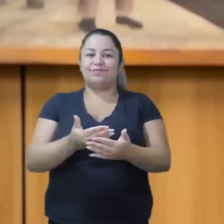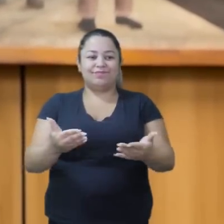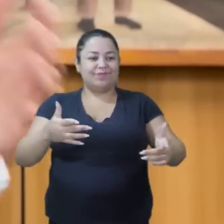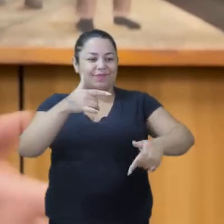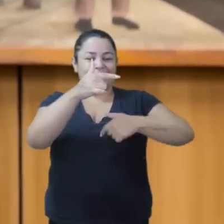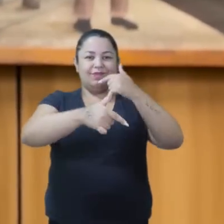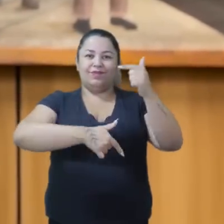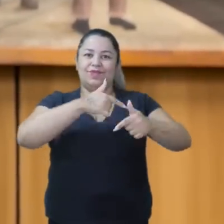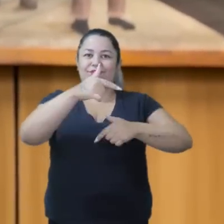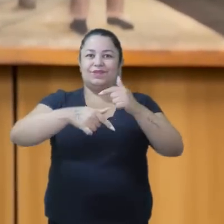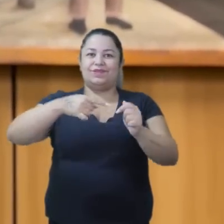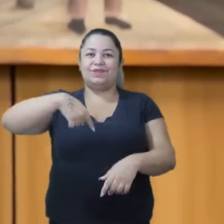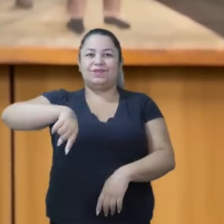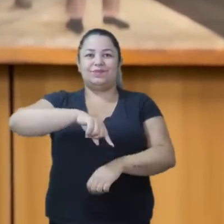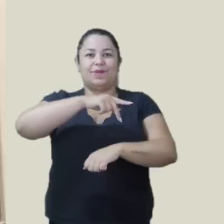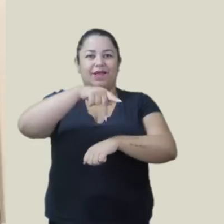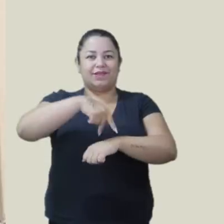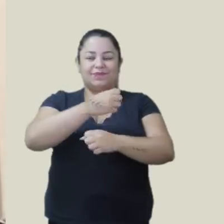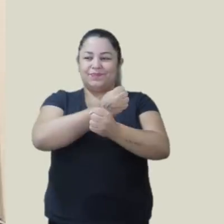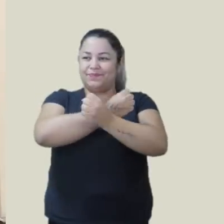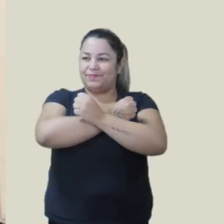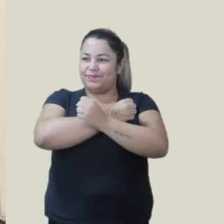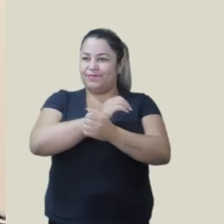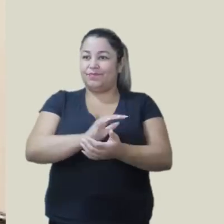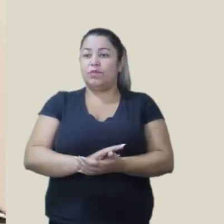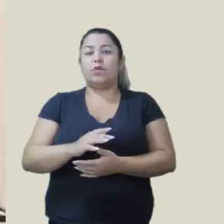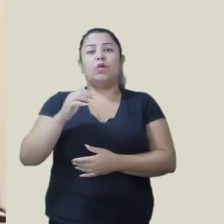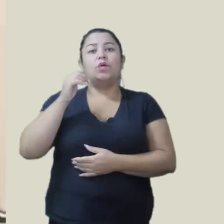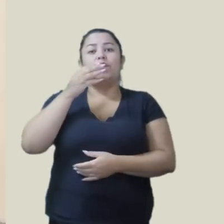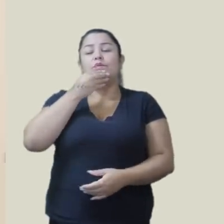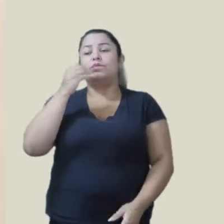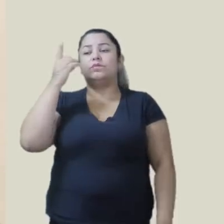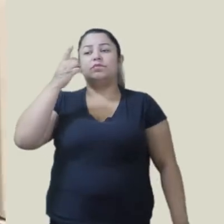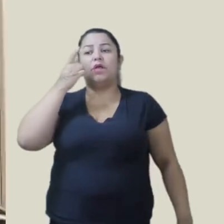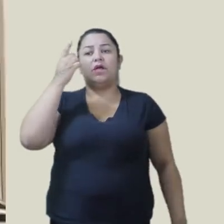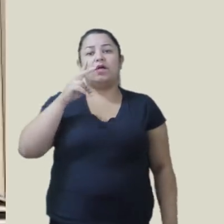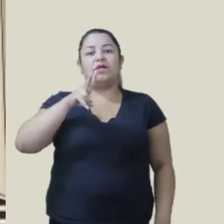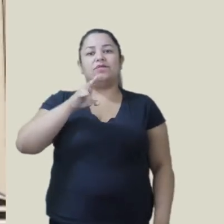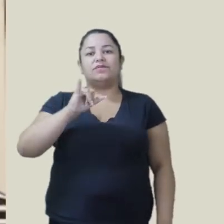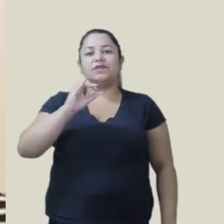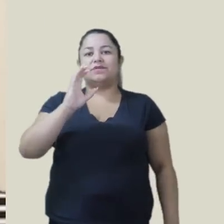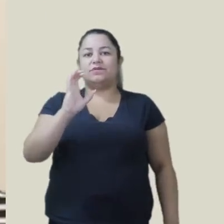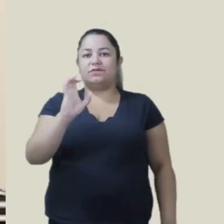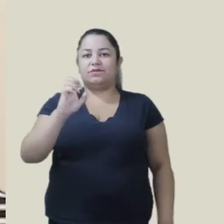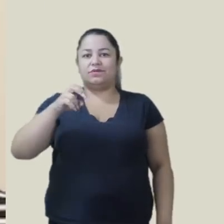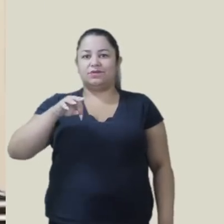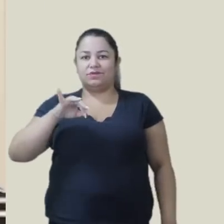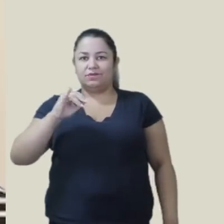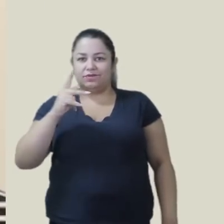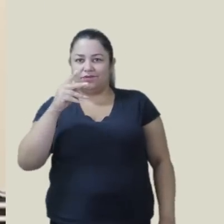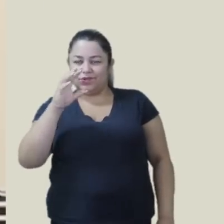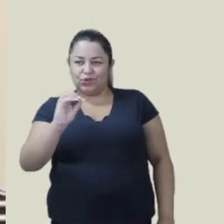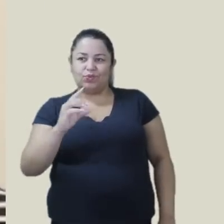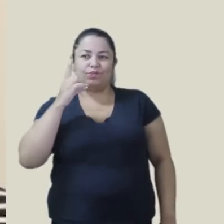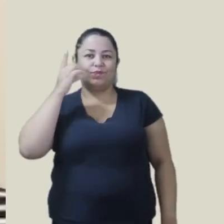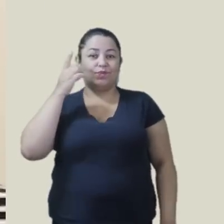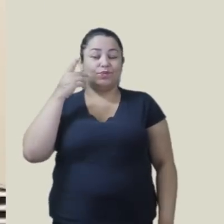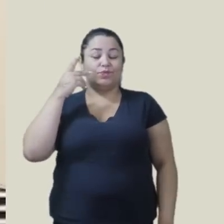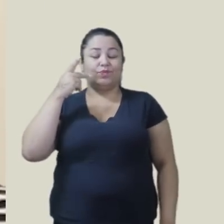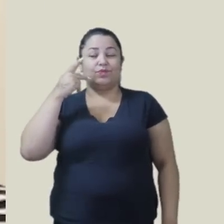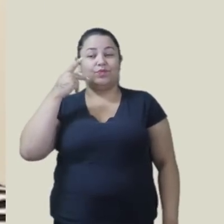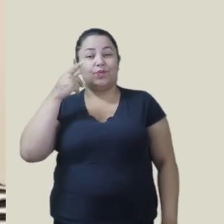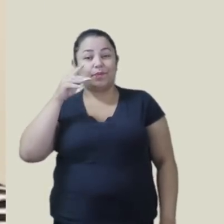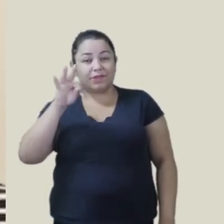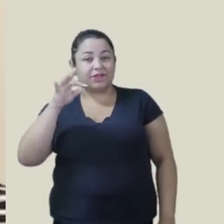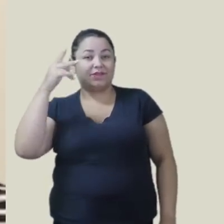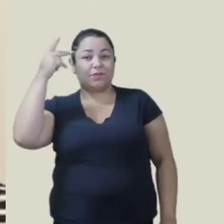trabalhadoras do nosso país. Forte abraço. O deputado federal Vicentinho, do PT de São Paulo, um dos pioneiros na